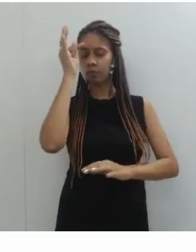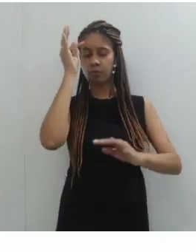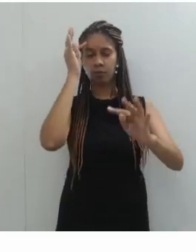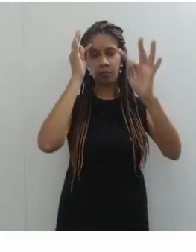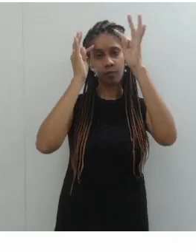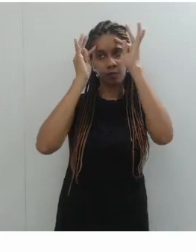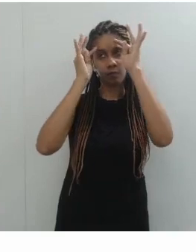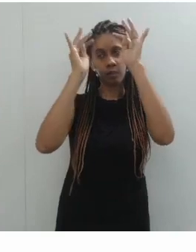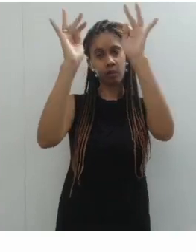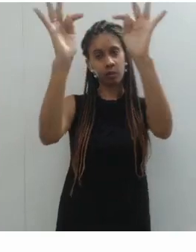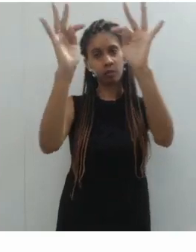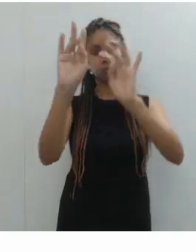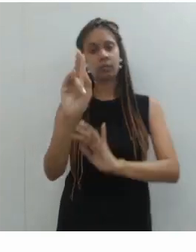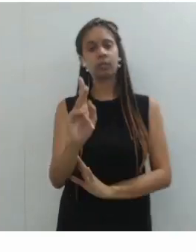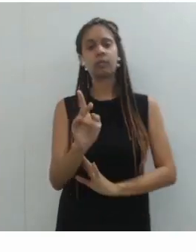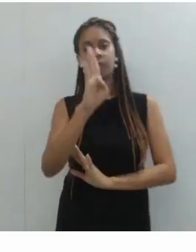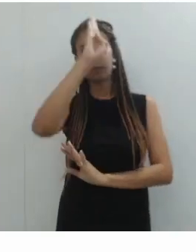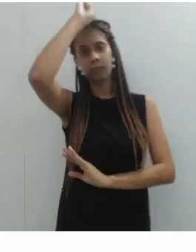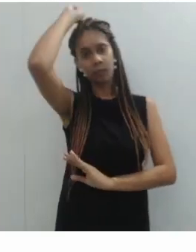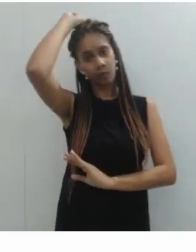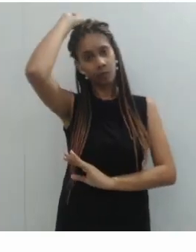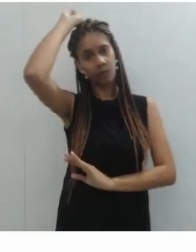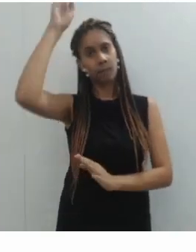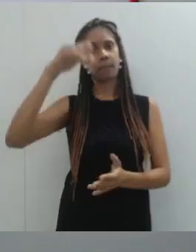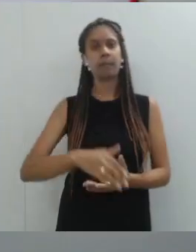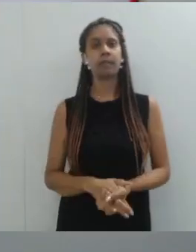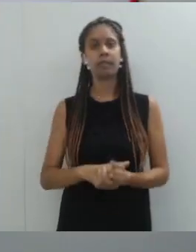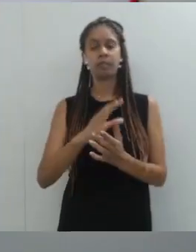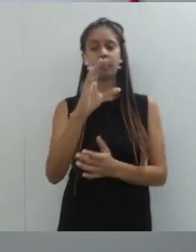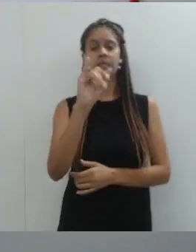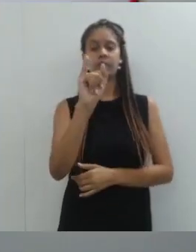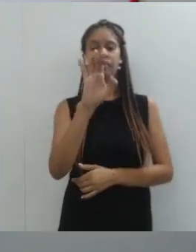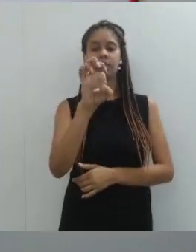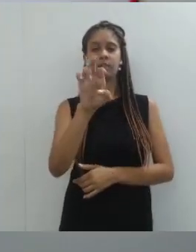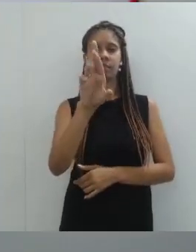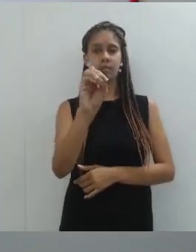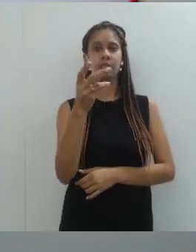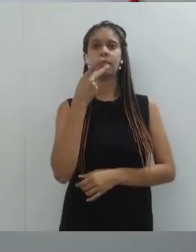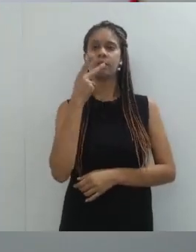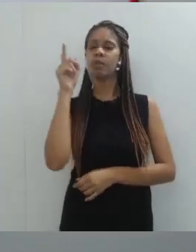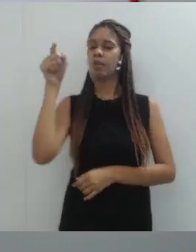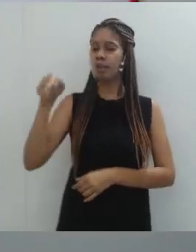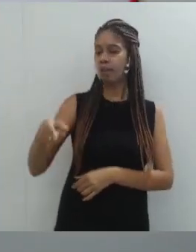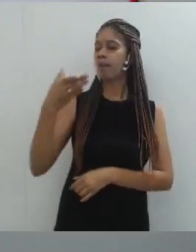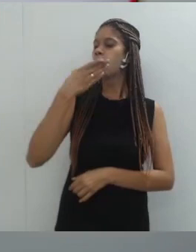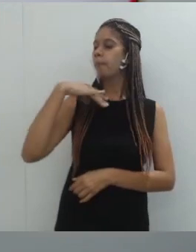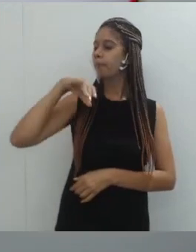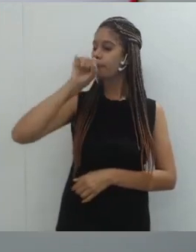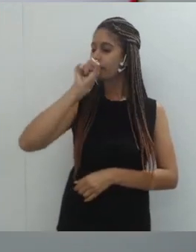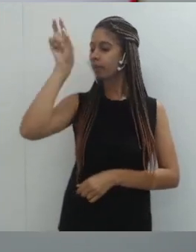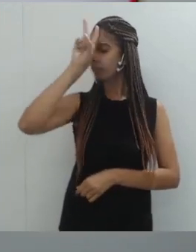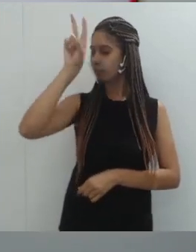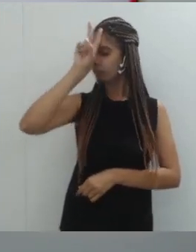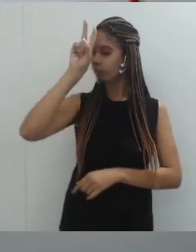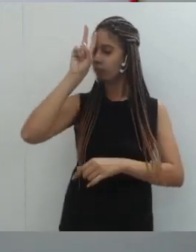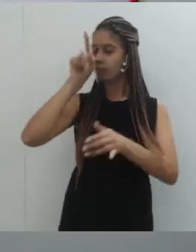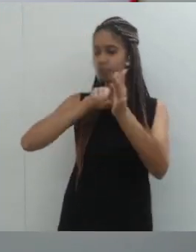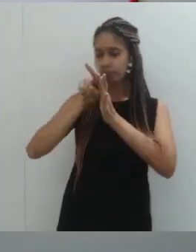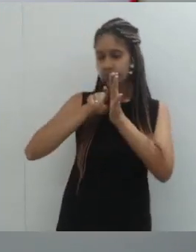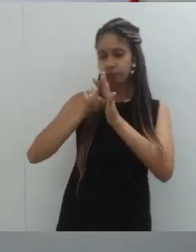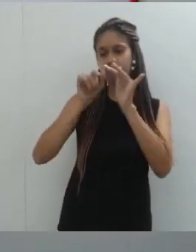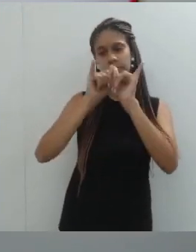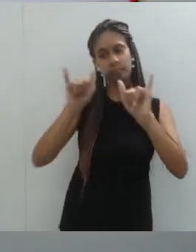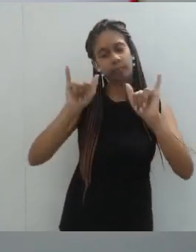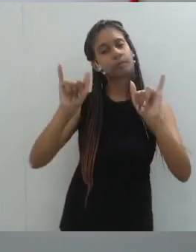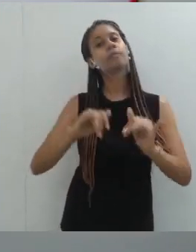Heródoto, graças às suas investigações do passado, de o pai da história. o pai das investigações narrativas. Vê